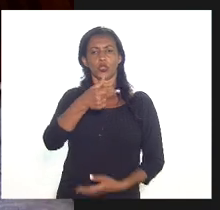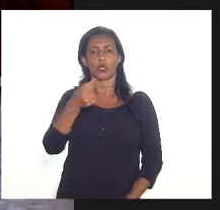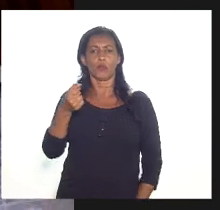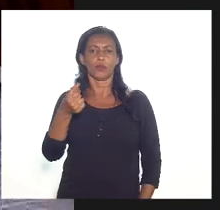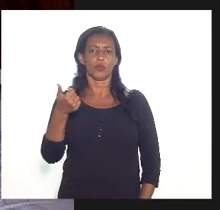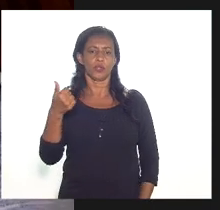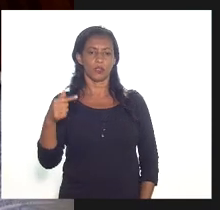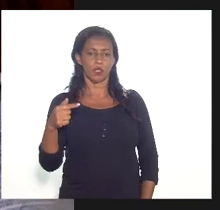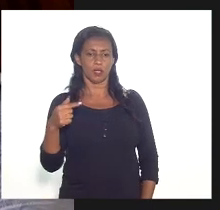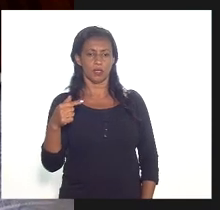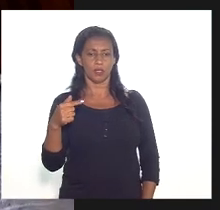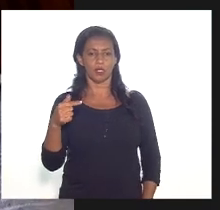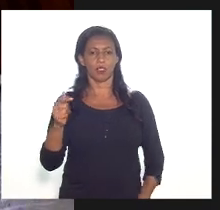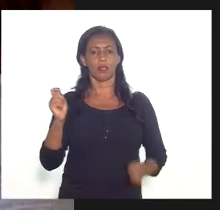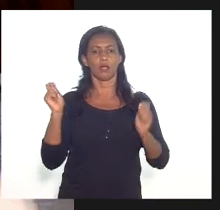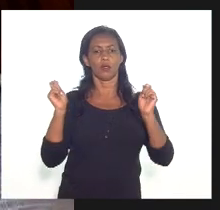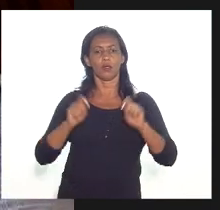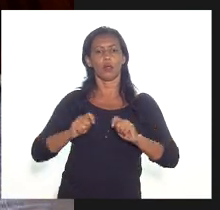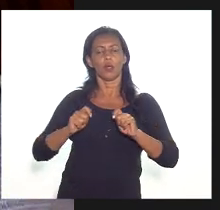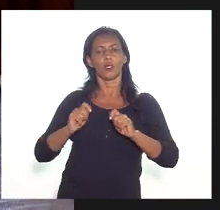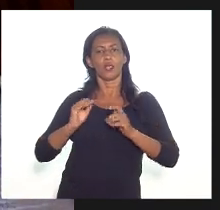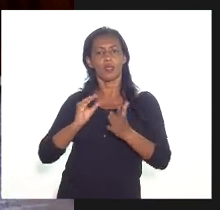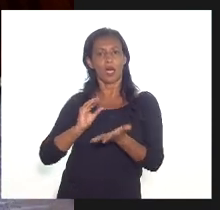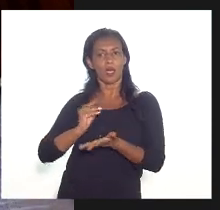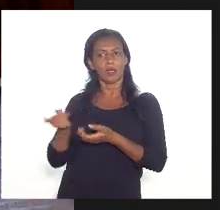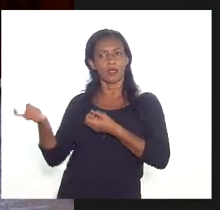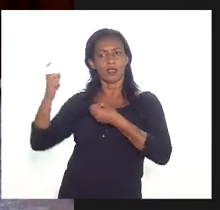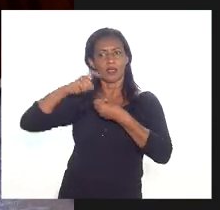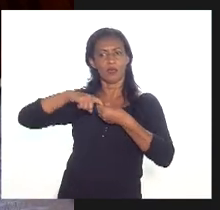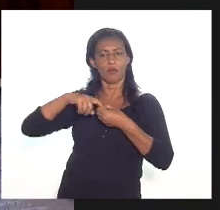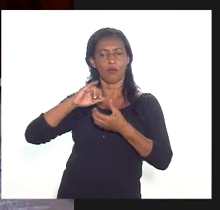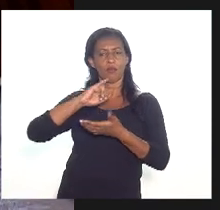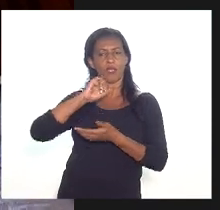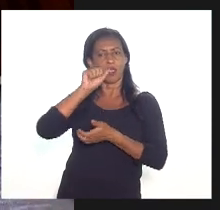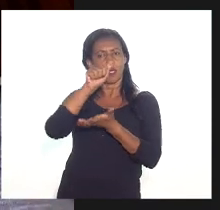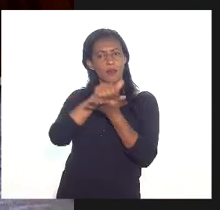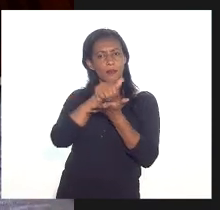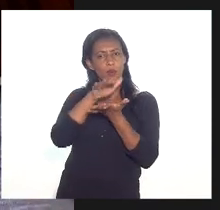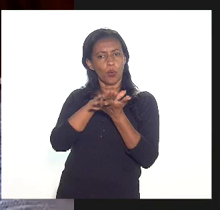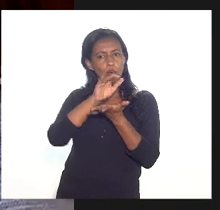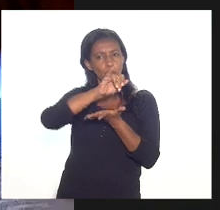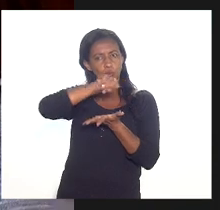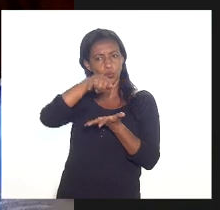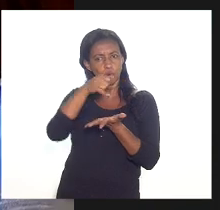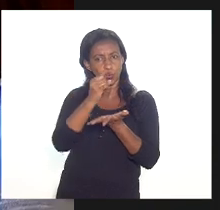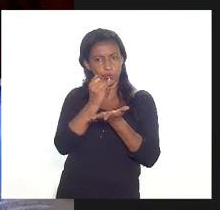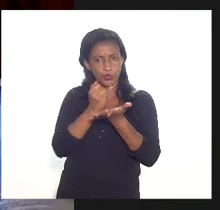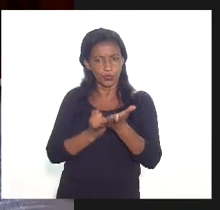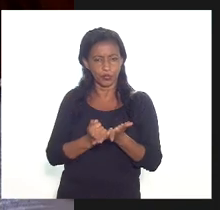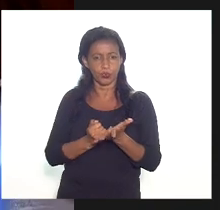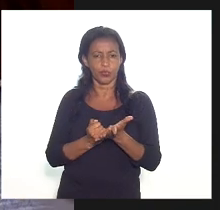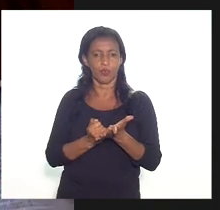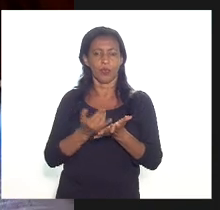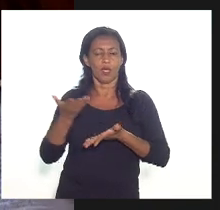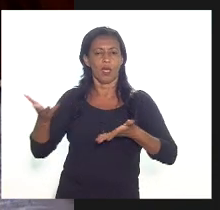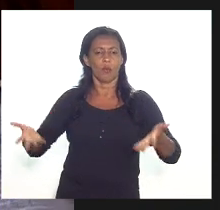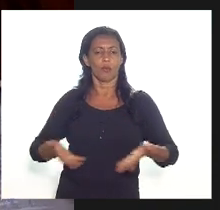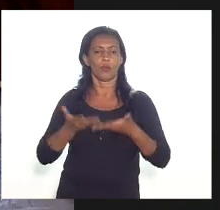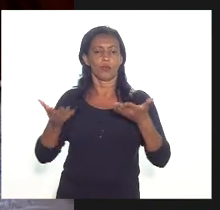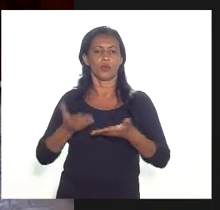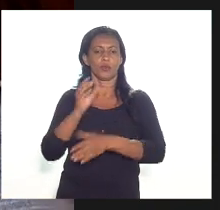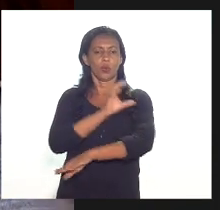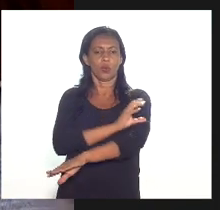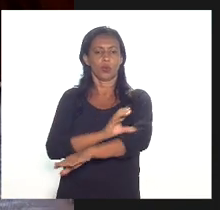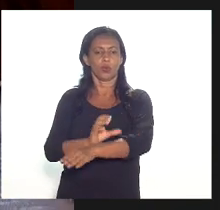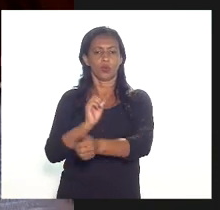2017, todos do Confaes, autorizado a restituir o incentivo fiscal ao estabelecimento situado em seu próprio território, que intensifica a produção cultural e as